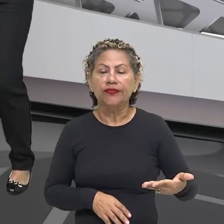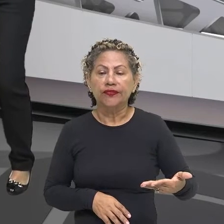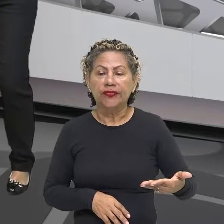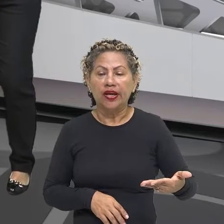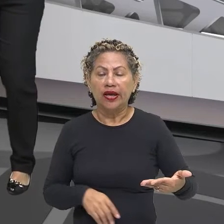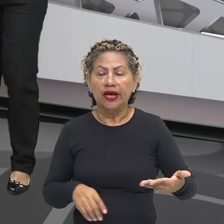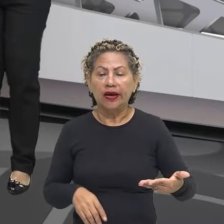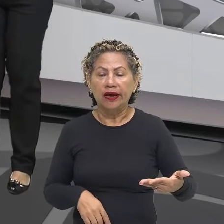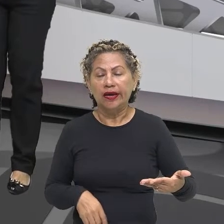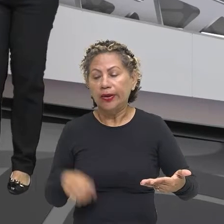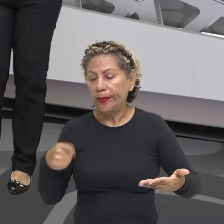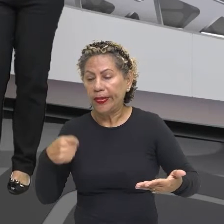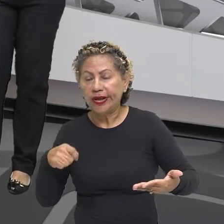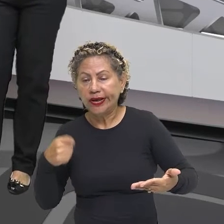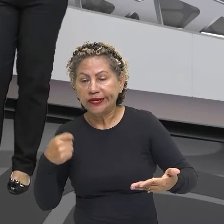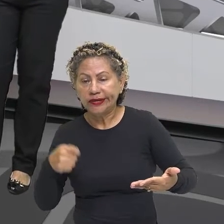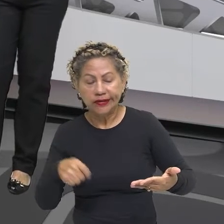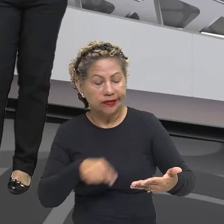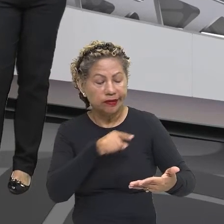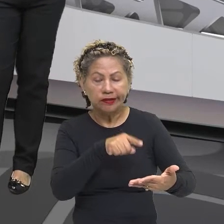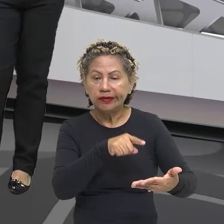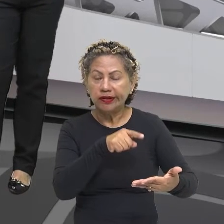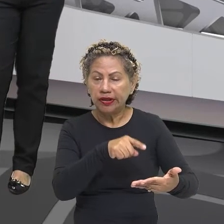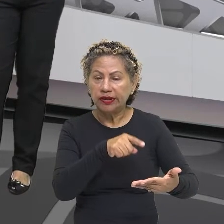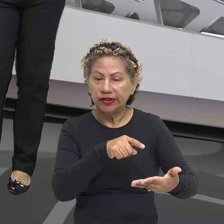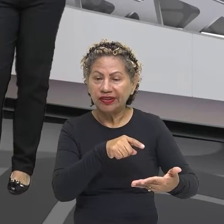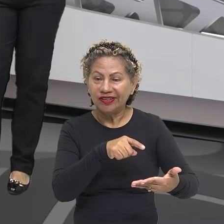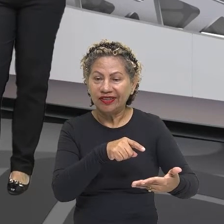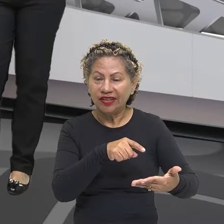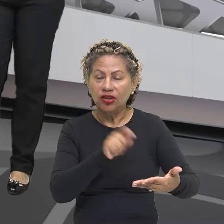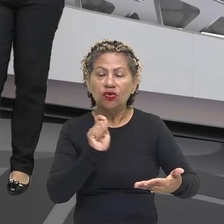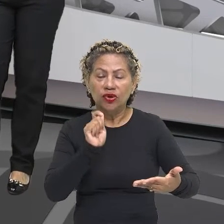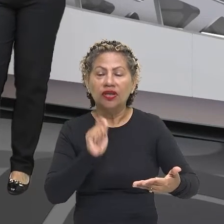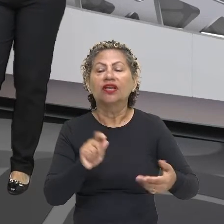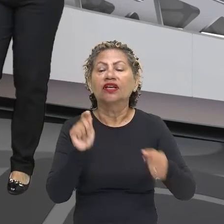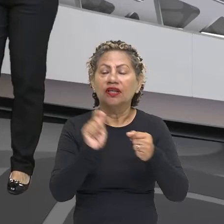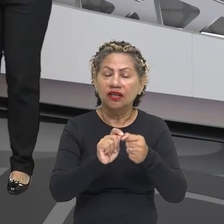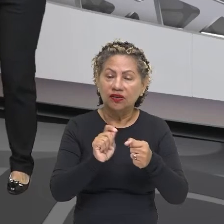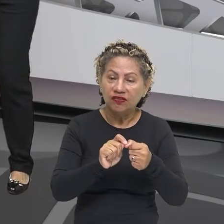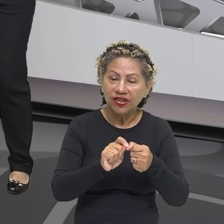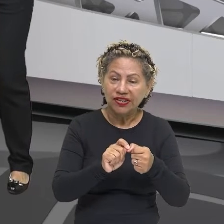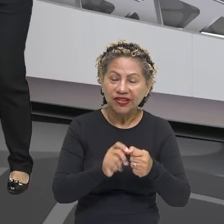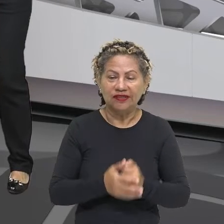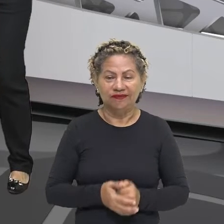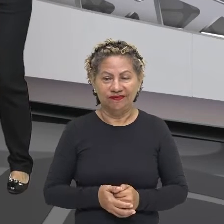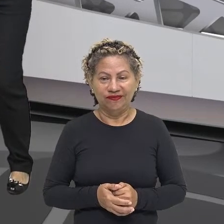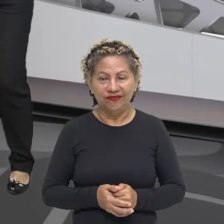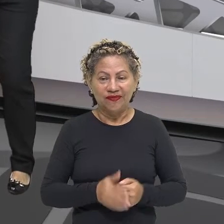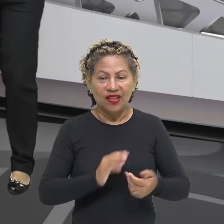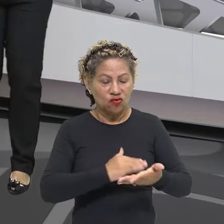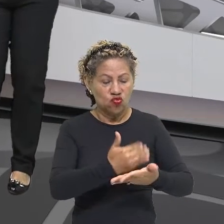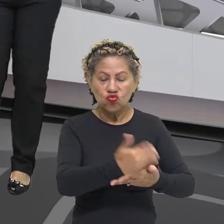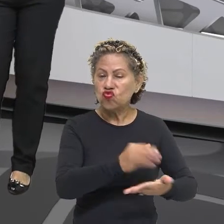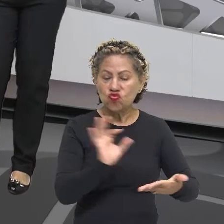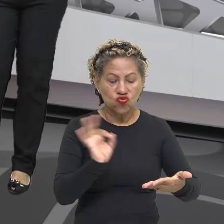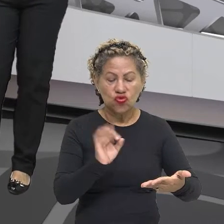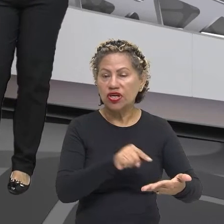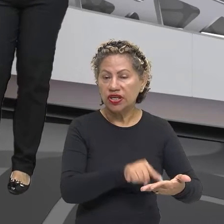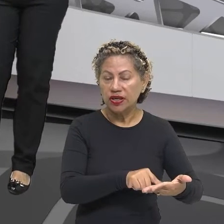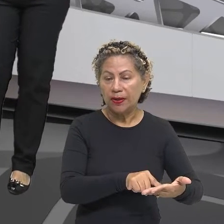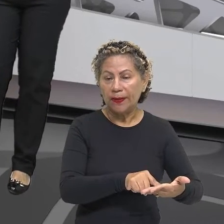não estão livres de ser infectados, ok? Eu utilizei no meu computador. No